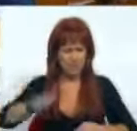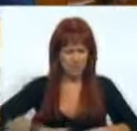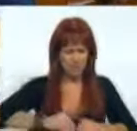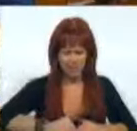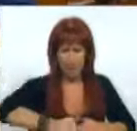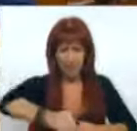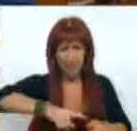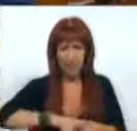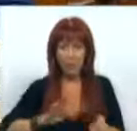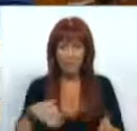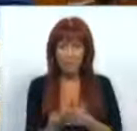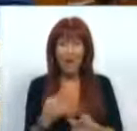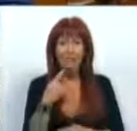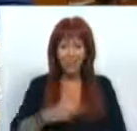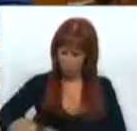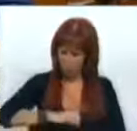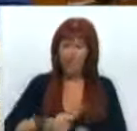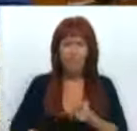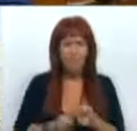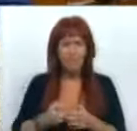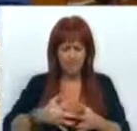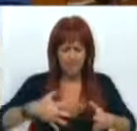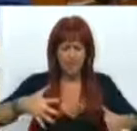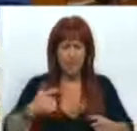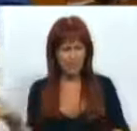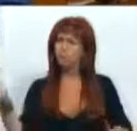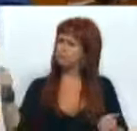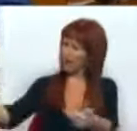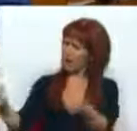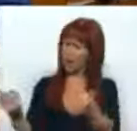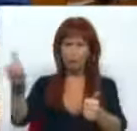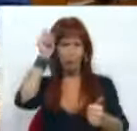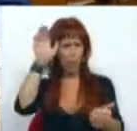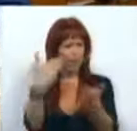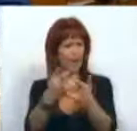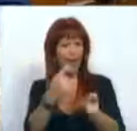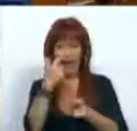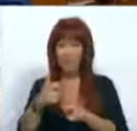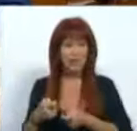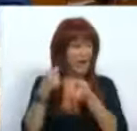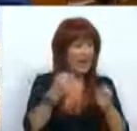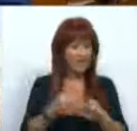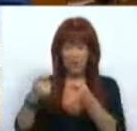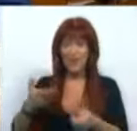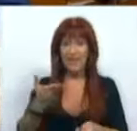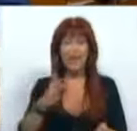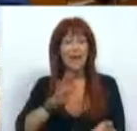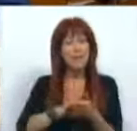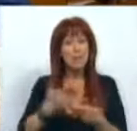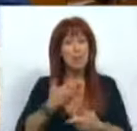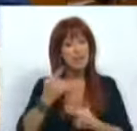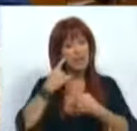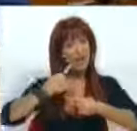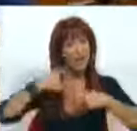maturidade na colocação denotam uma confiança progressiva, bem-vinda e encorajadora dos investidores nas nossas emissões de dívida